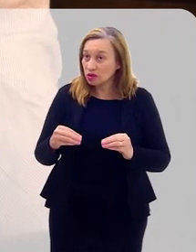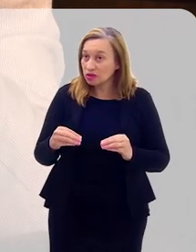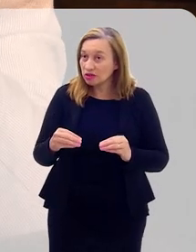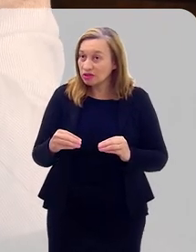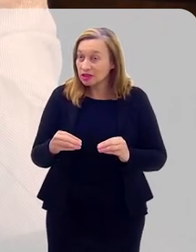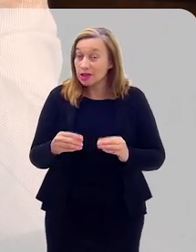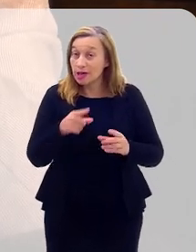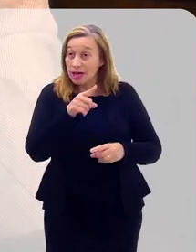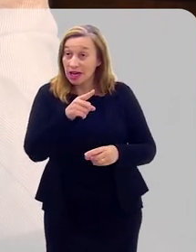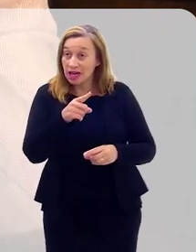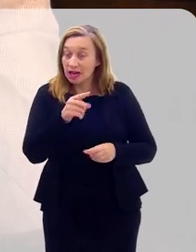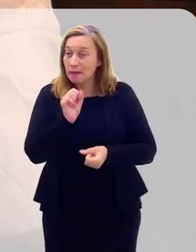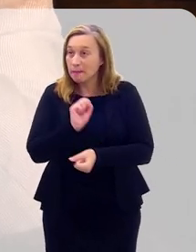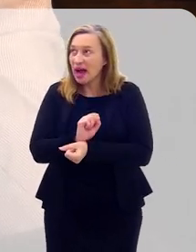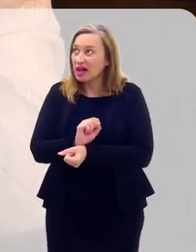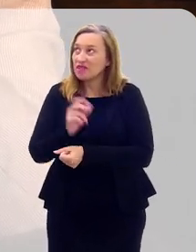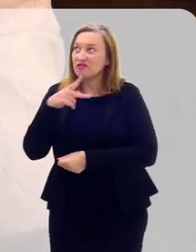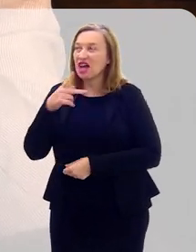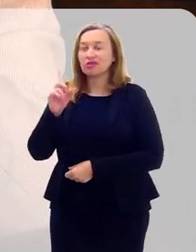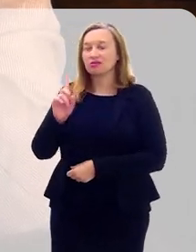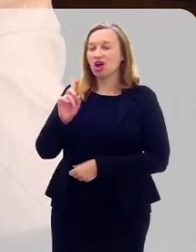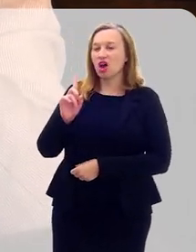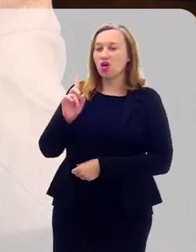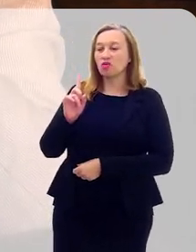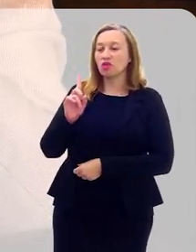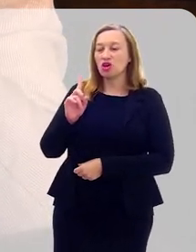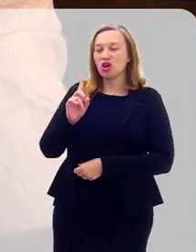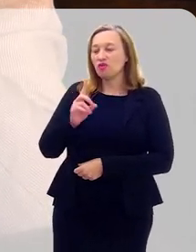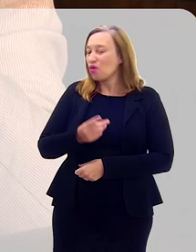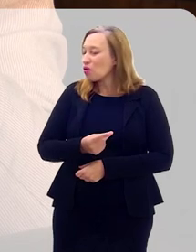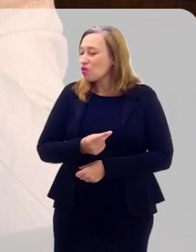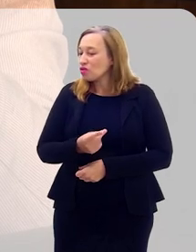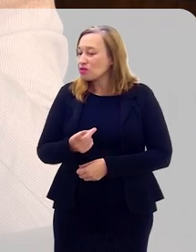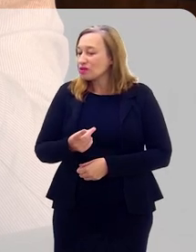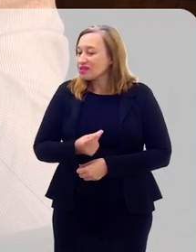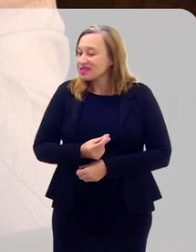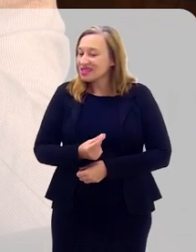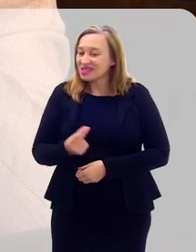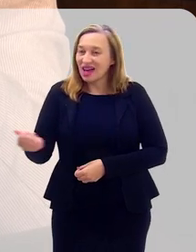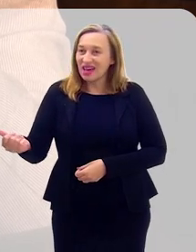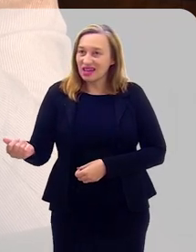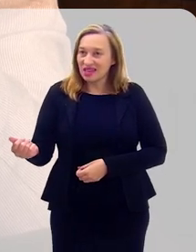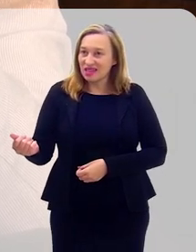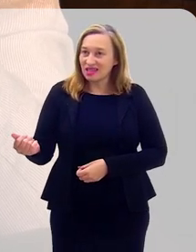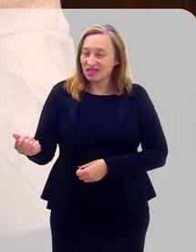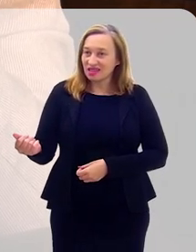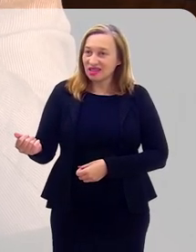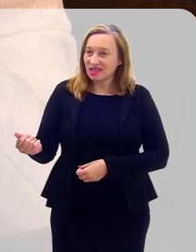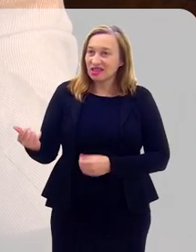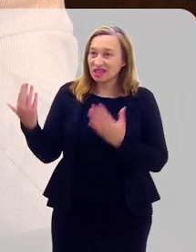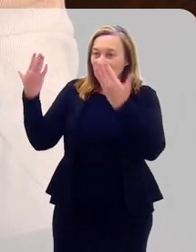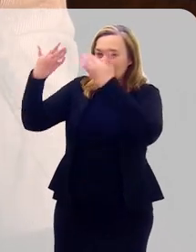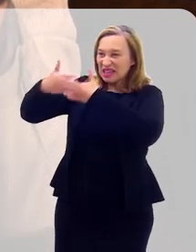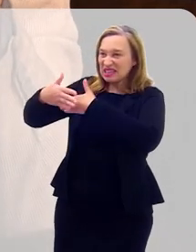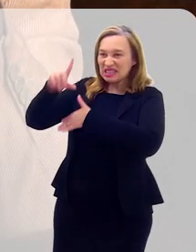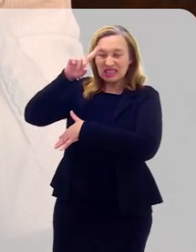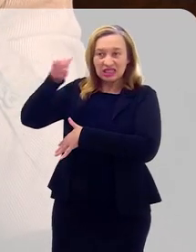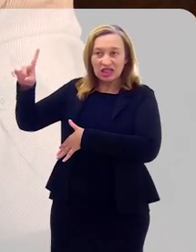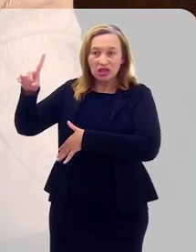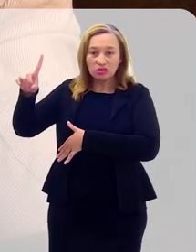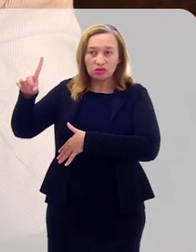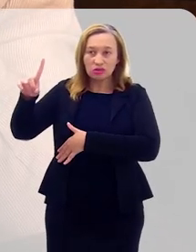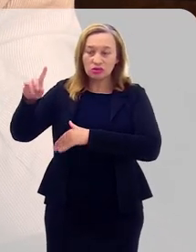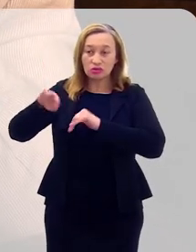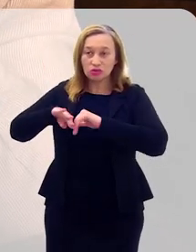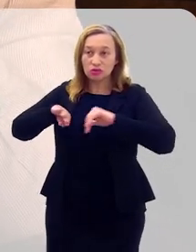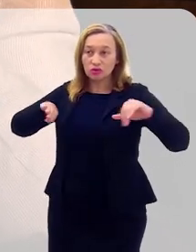isso, ele dá uma pausa e diz: aí, maluco, isso não é pra mim, não. Vou meter o pé nessa parada de Deus e vou viver da forma que eu quero